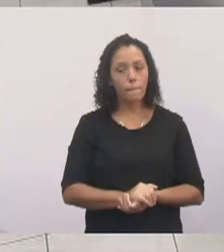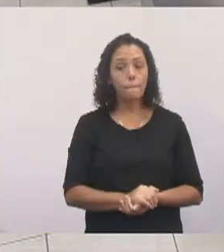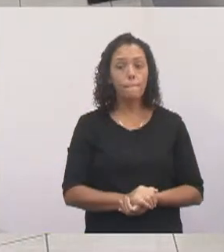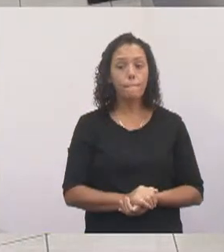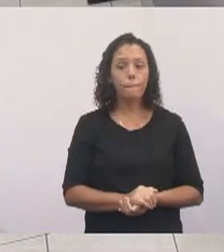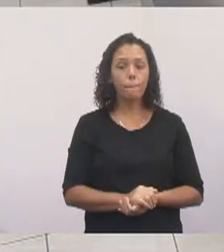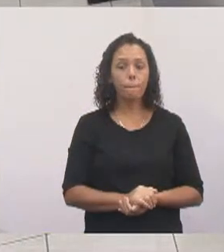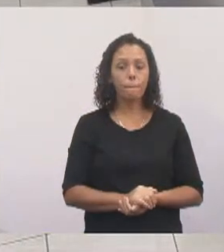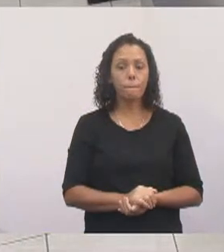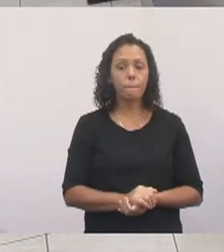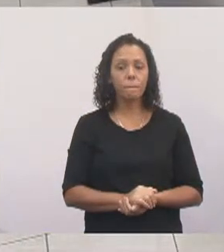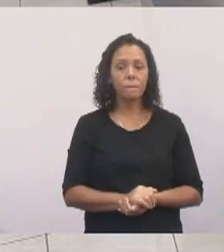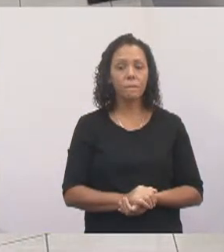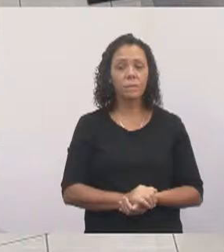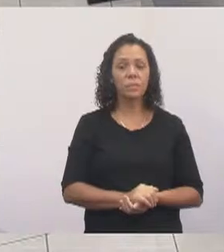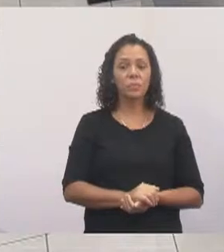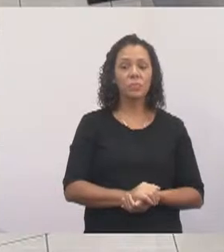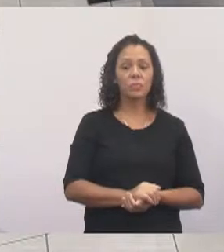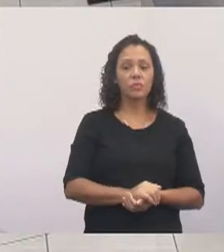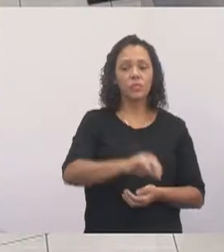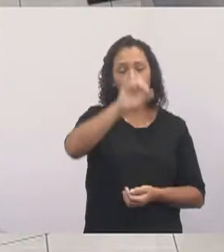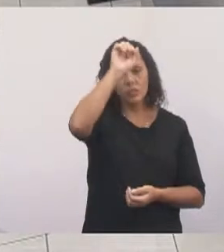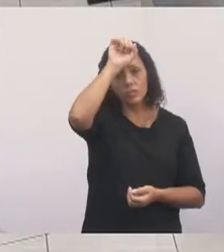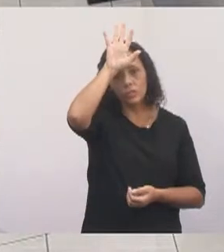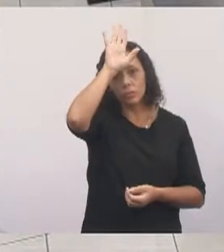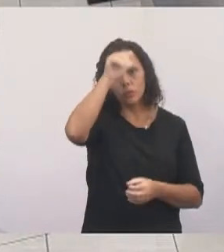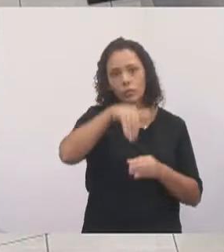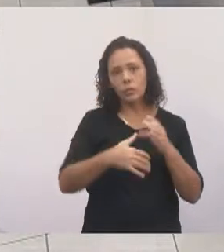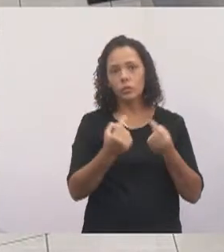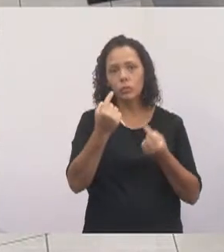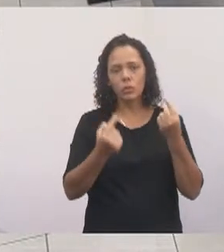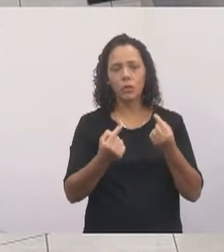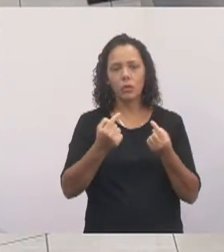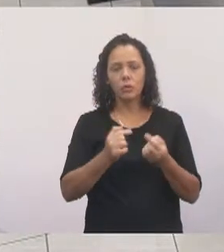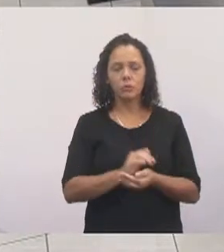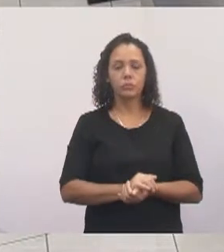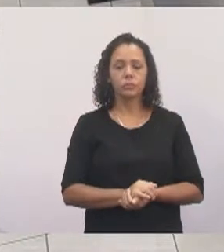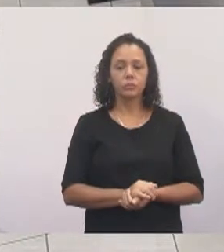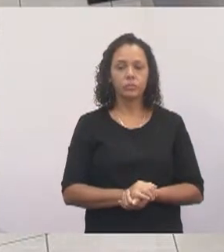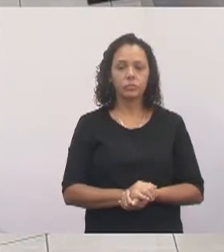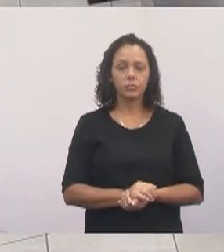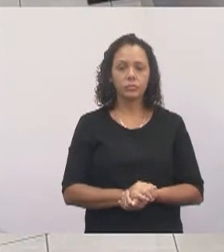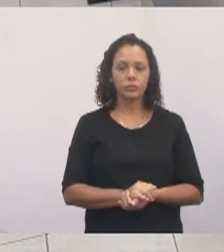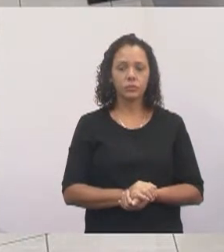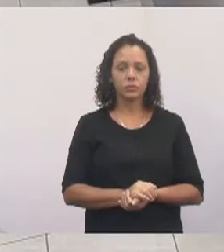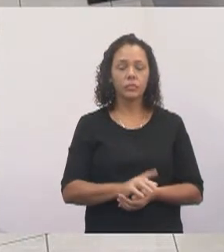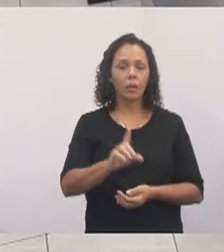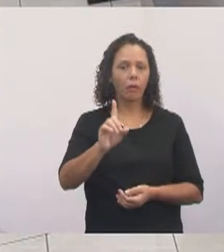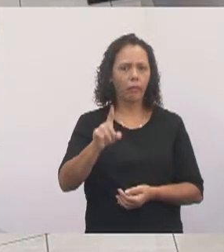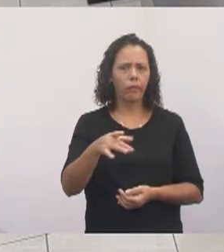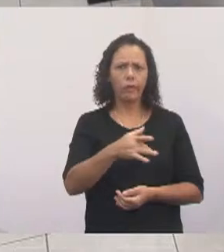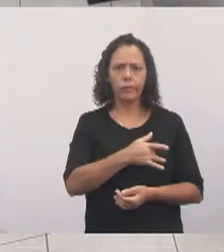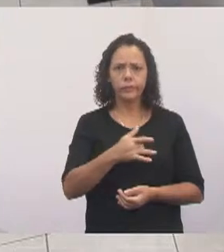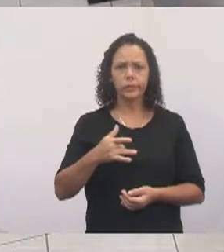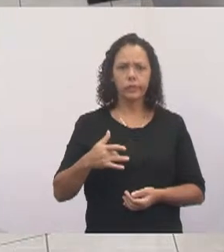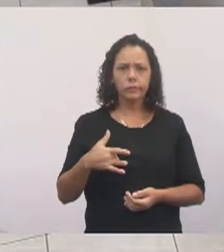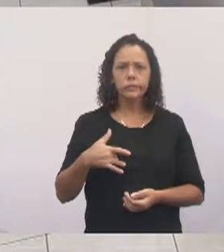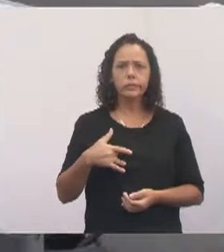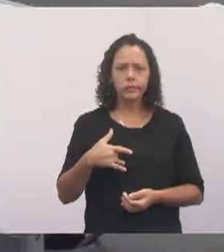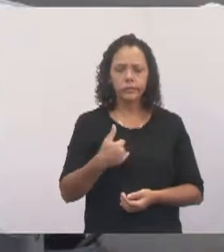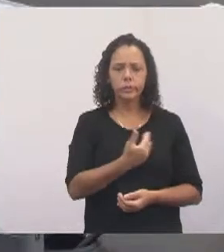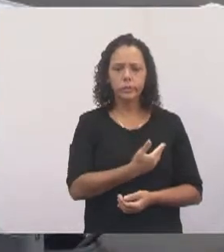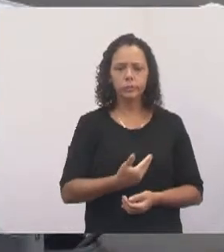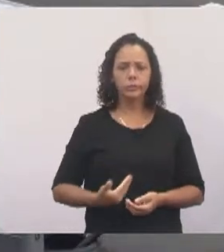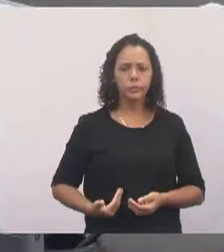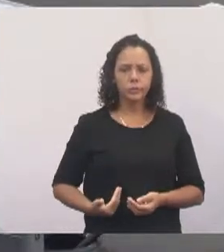Como vota o vereador Dr. Rodrigo Salomão? Gente, é uma questão de saúde pública, de Senhora, regulamentar cara, não essas acredito. doações, de não deixar que